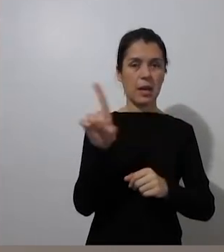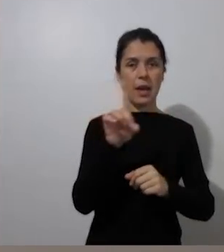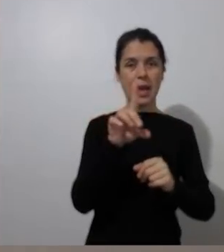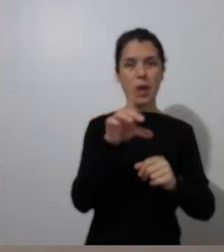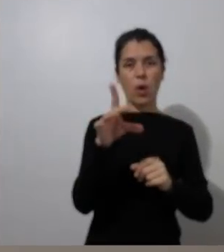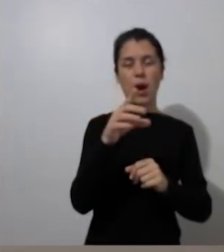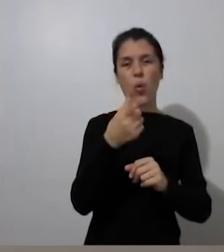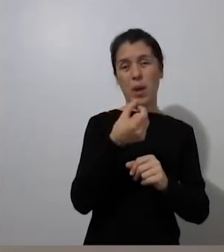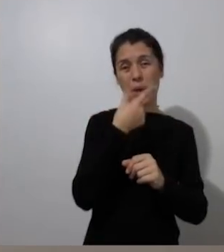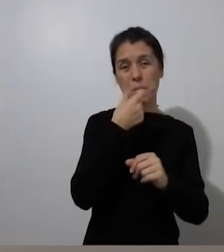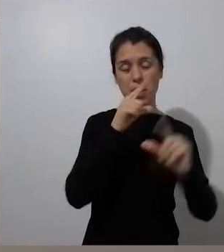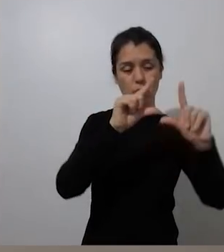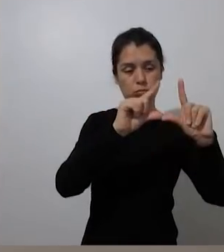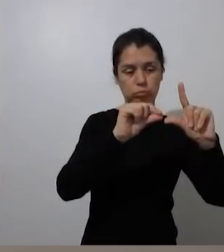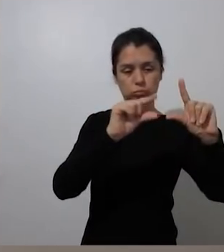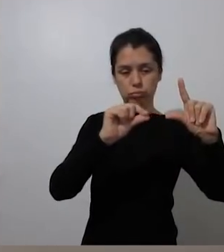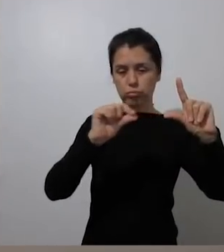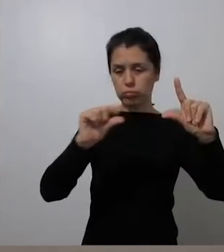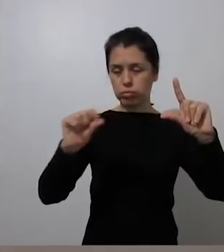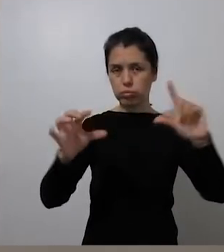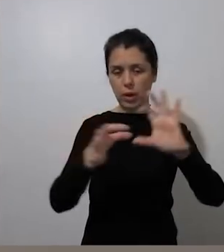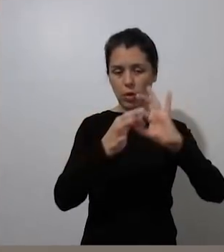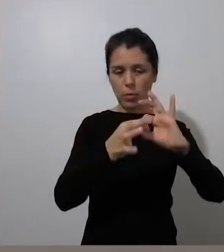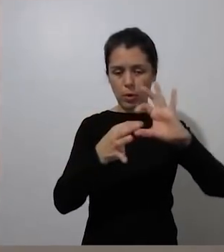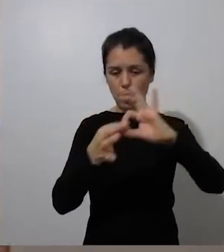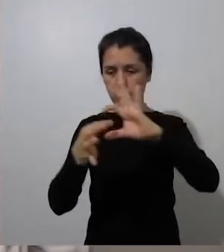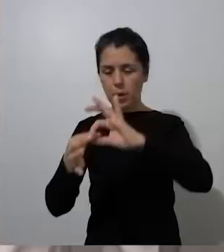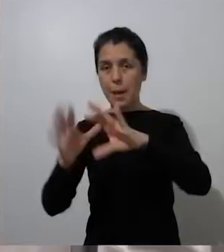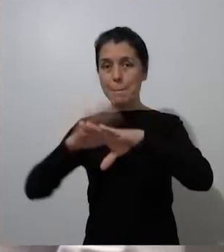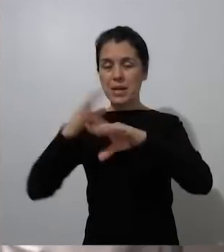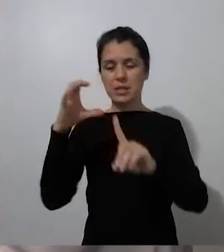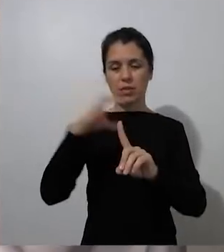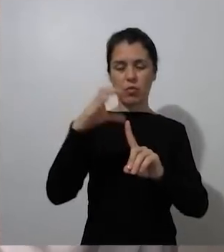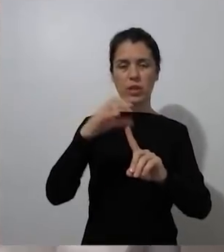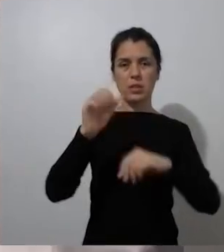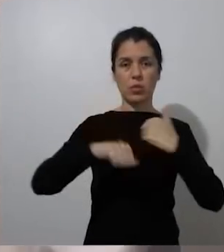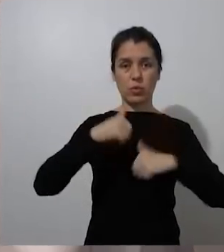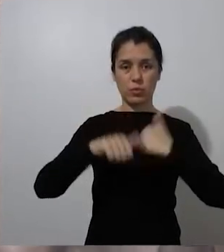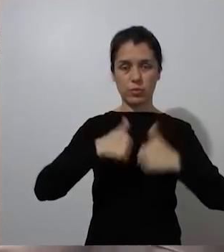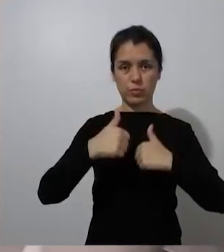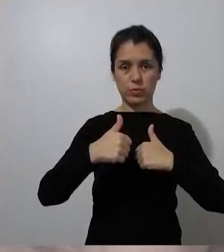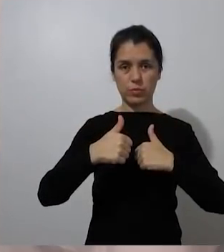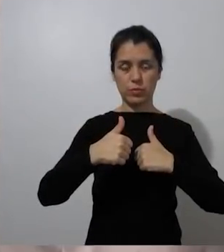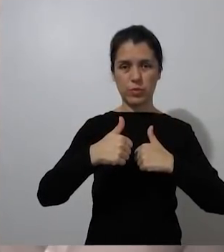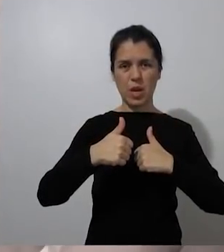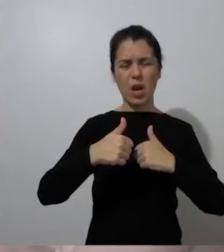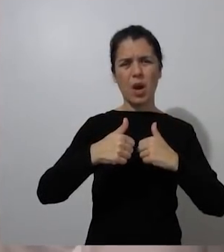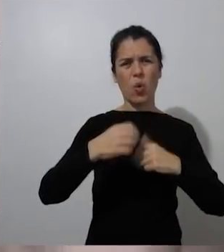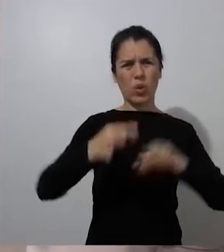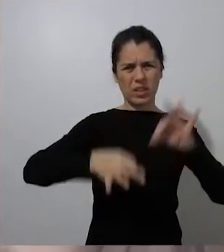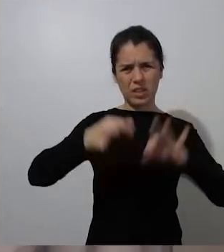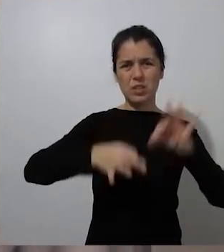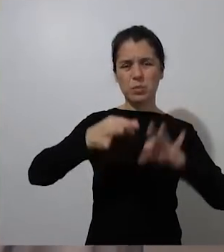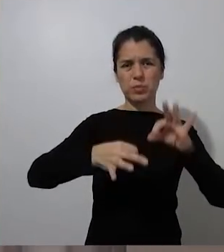é um neurotransmissor, é a droga que se acopla nos receptores, e por isso que vai gerar mais efeitos colaterais. Nós temos aqui os